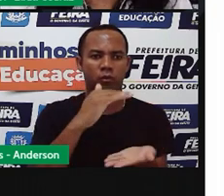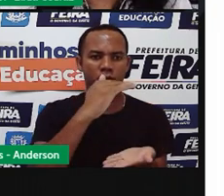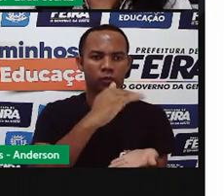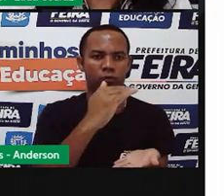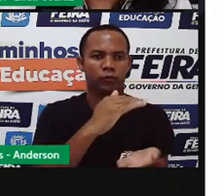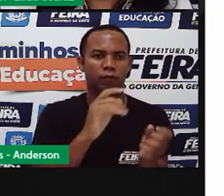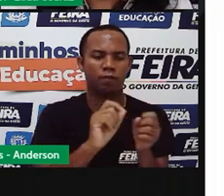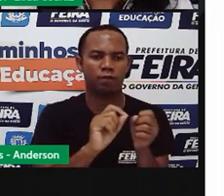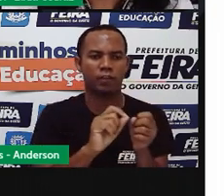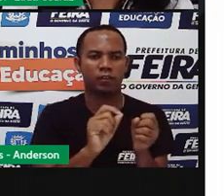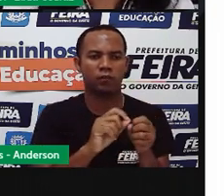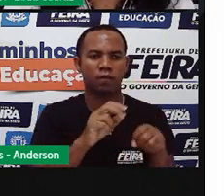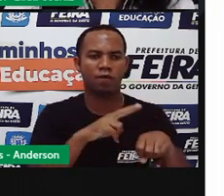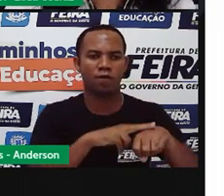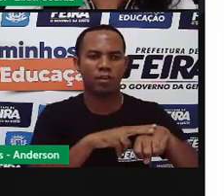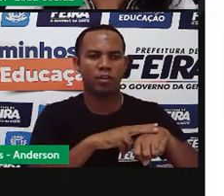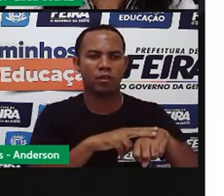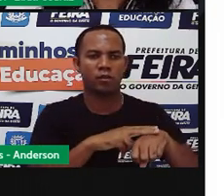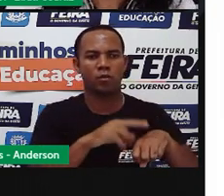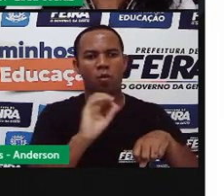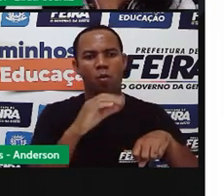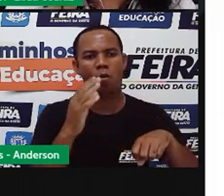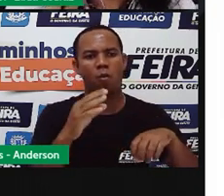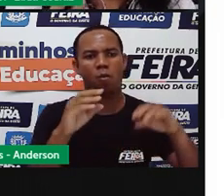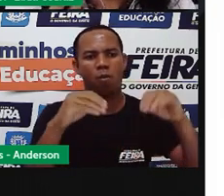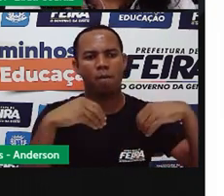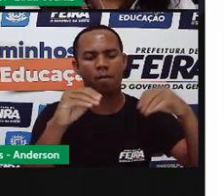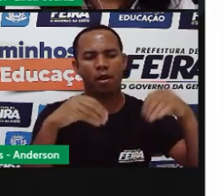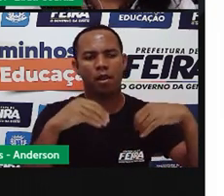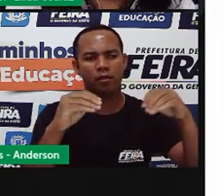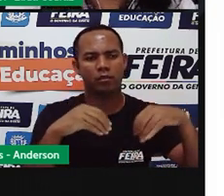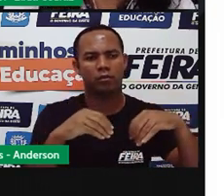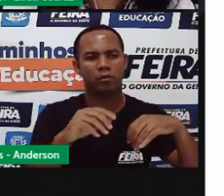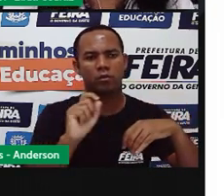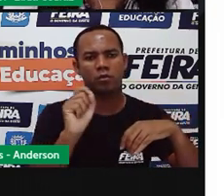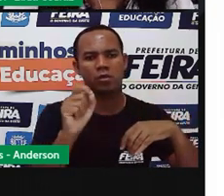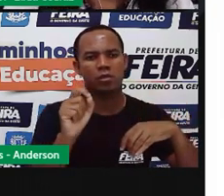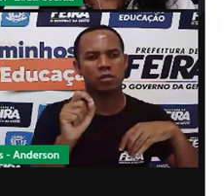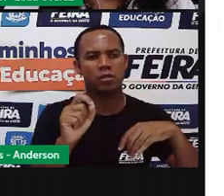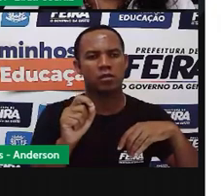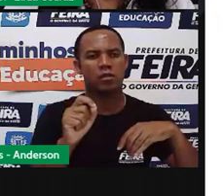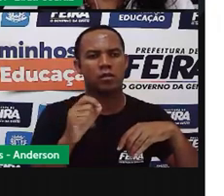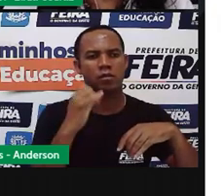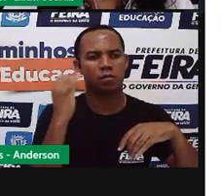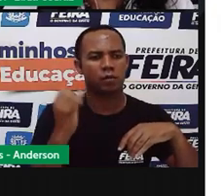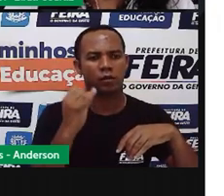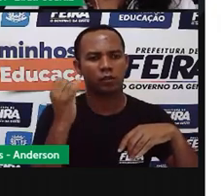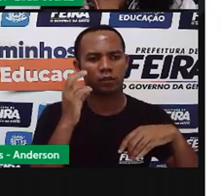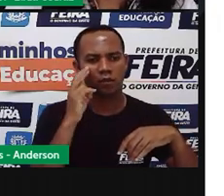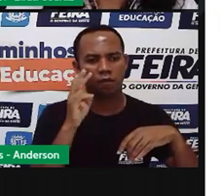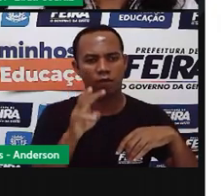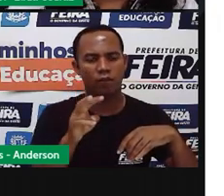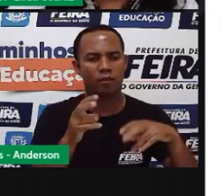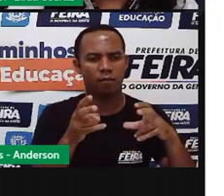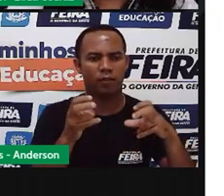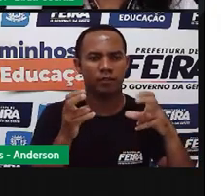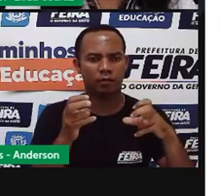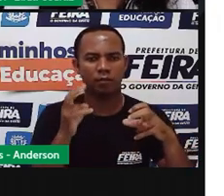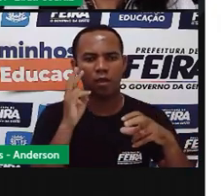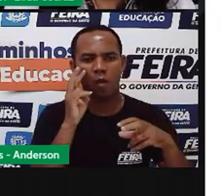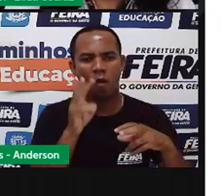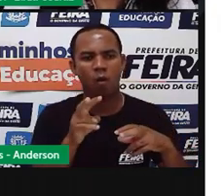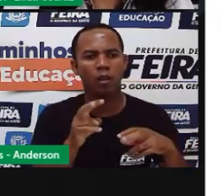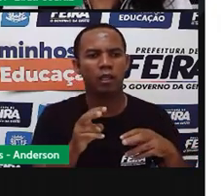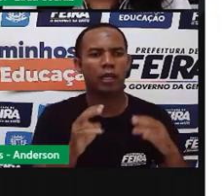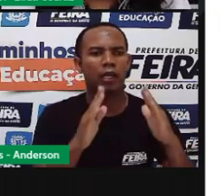Eles foram feitos de vidro ou de plástico, pois estes materiais são impermeáveis. Olha aí na